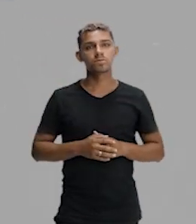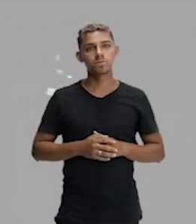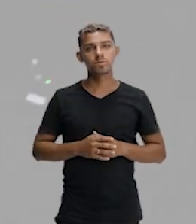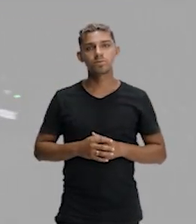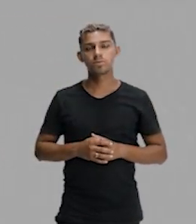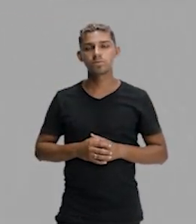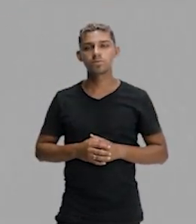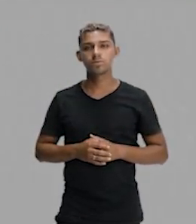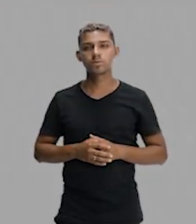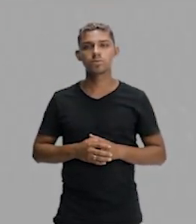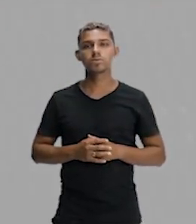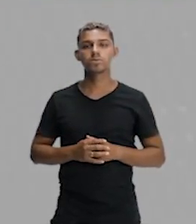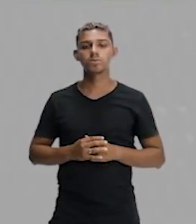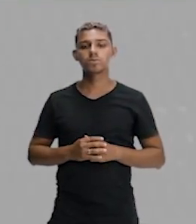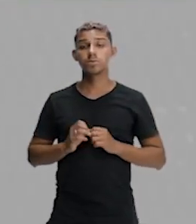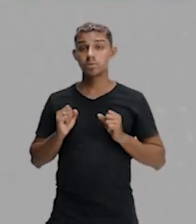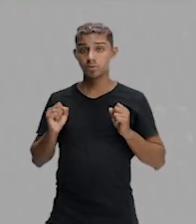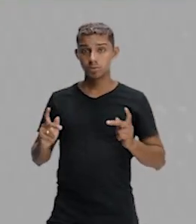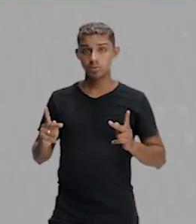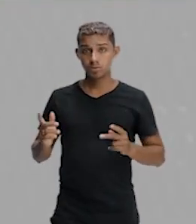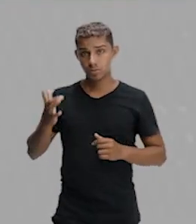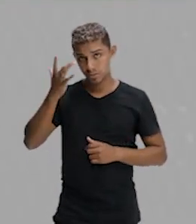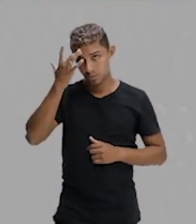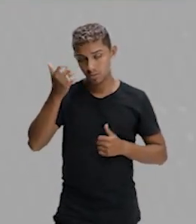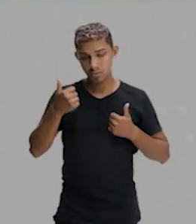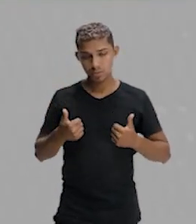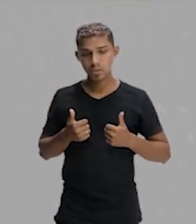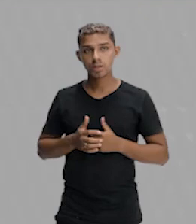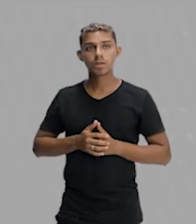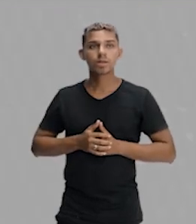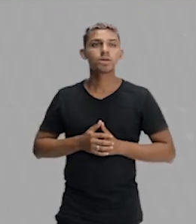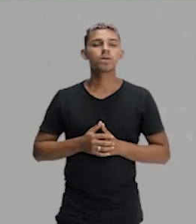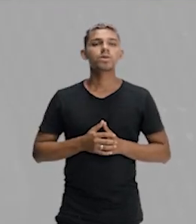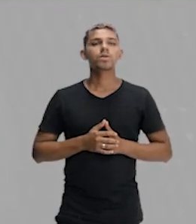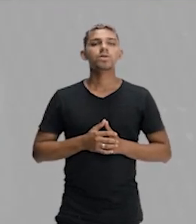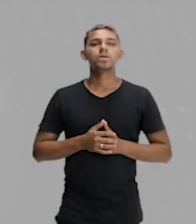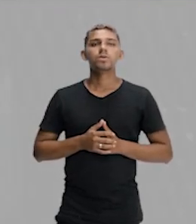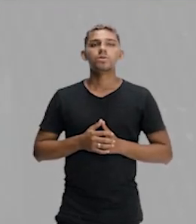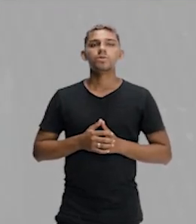uma distribuição negativa. Ok? Então, vou colocar aqui, ó, pontos.